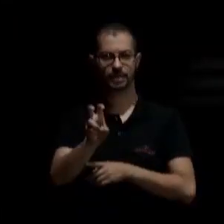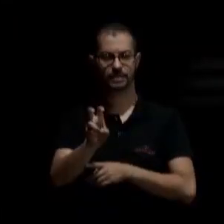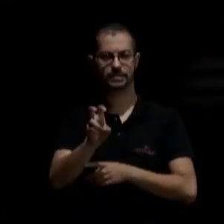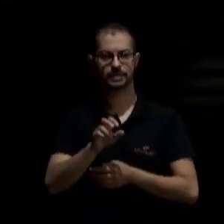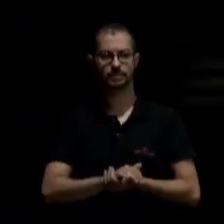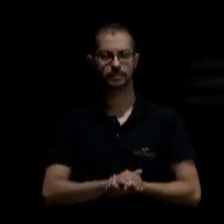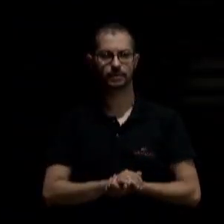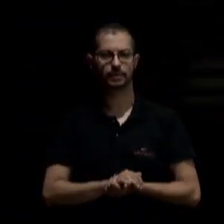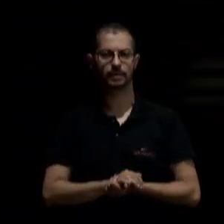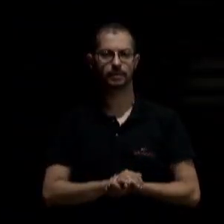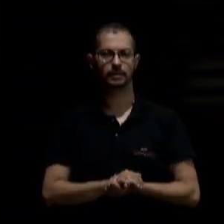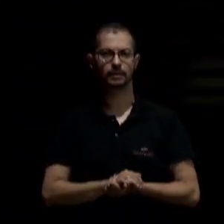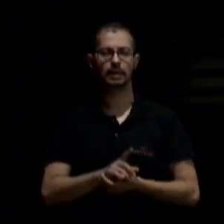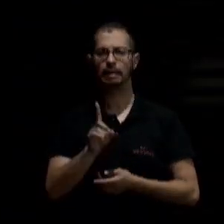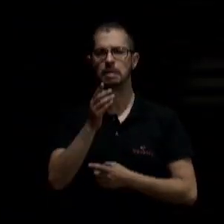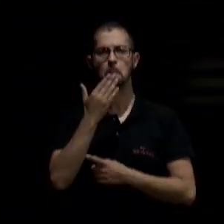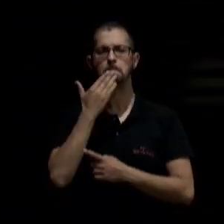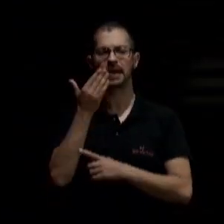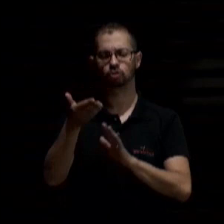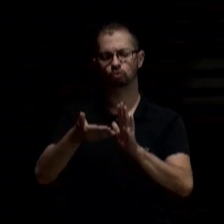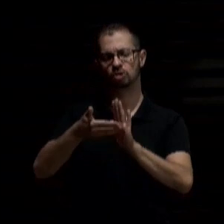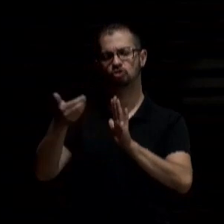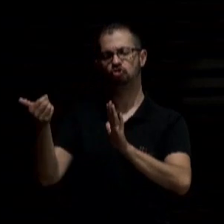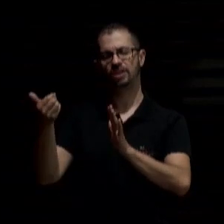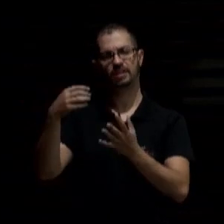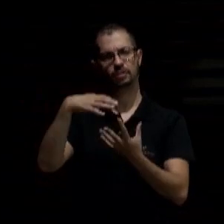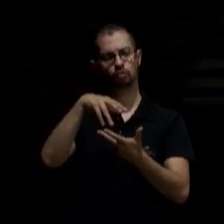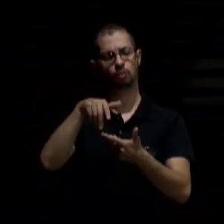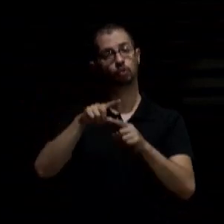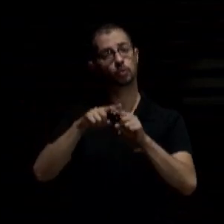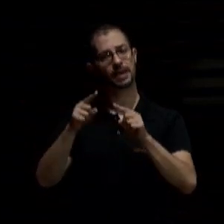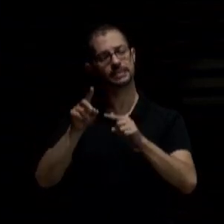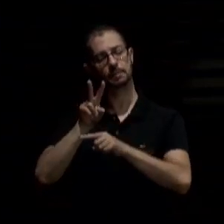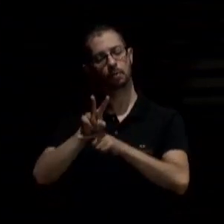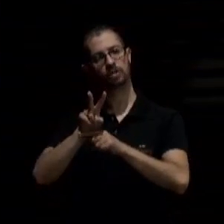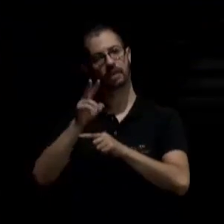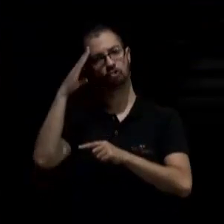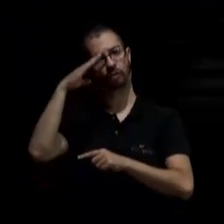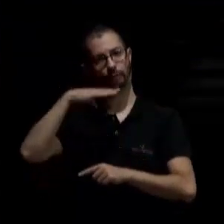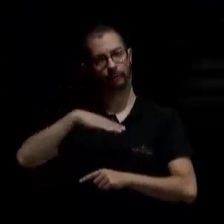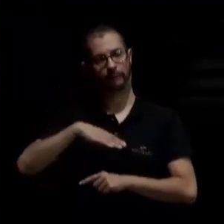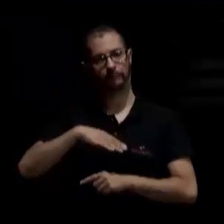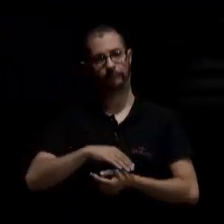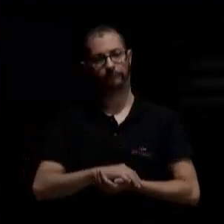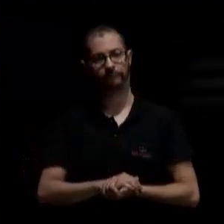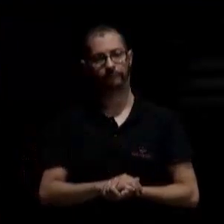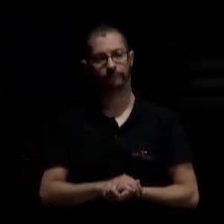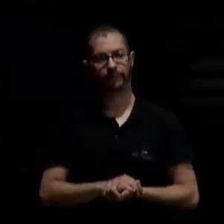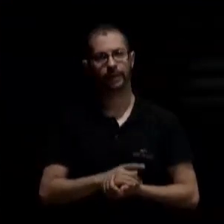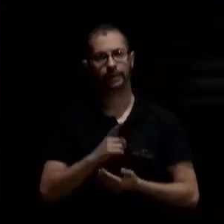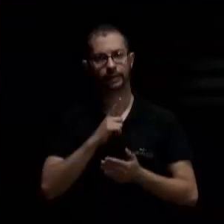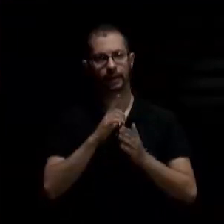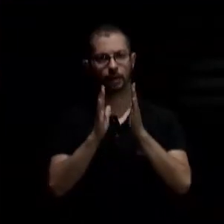Não peço que os tires do mundo, e sim que os guardes do mal. Aqui tem uma oração